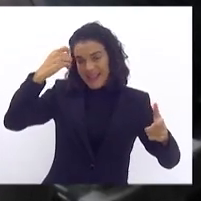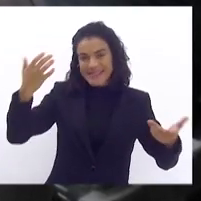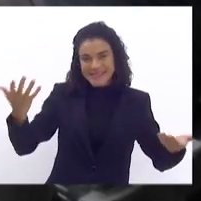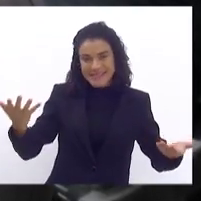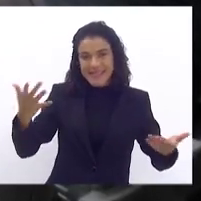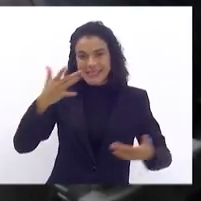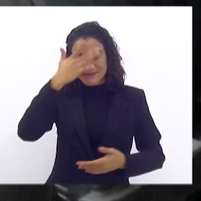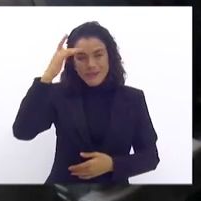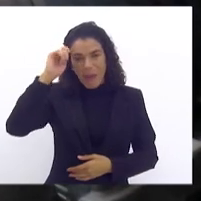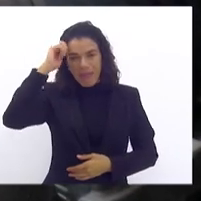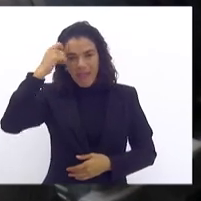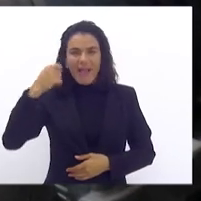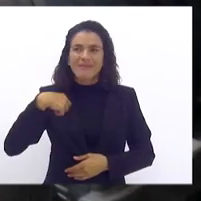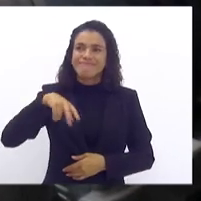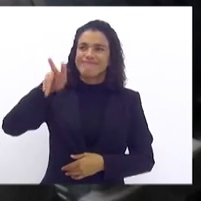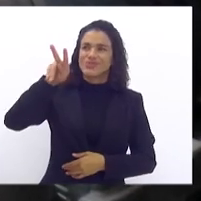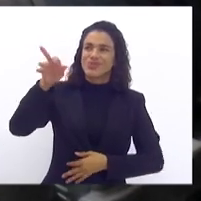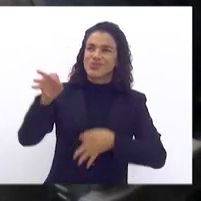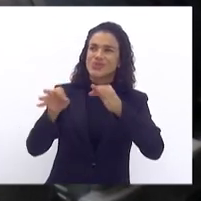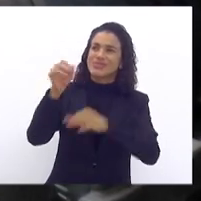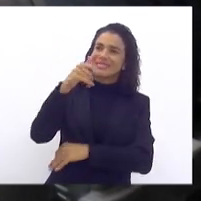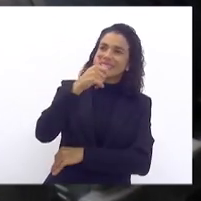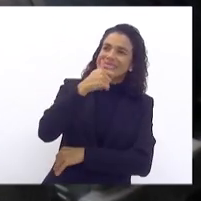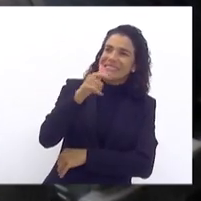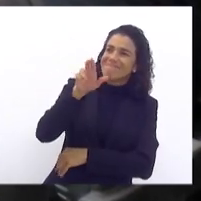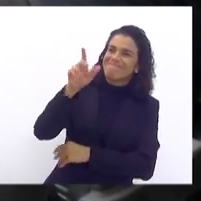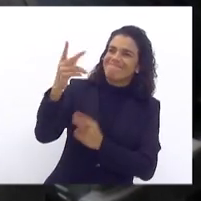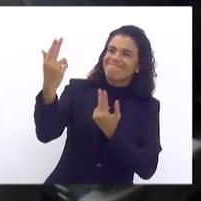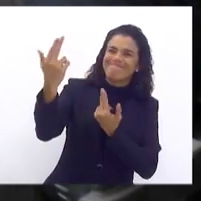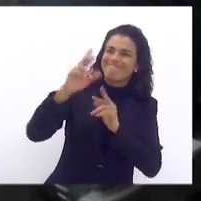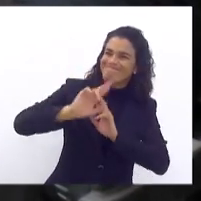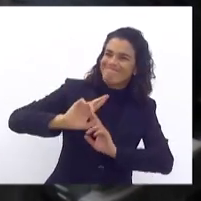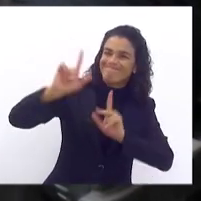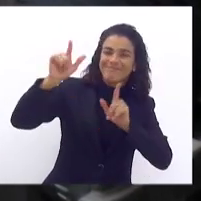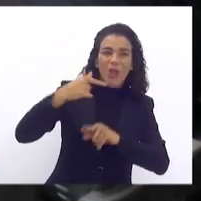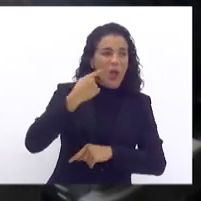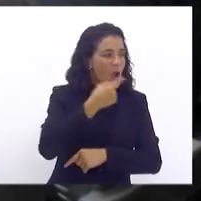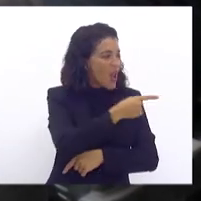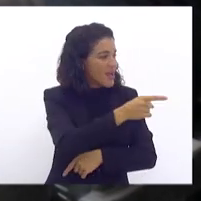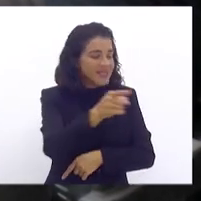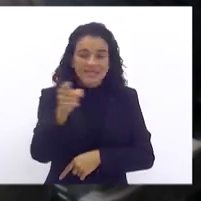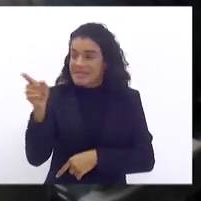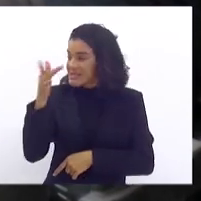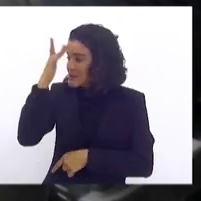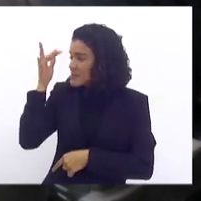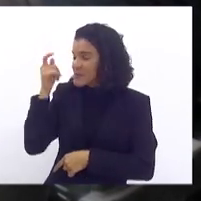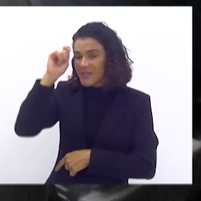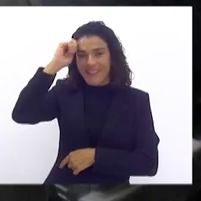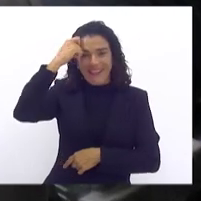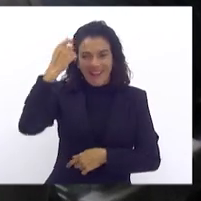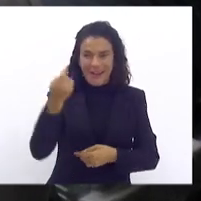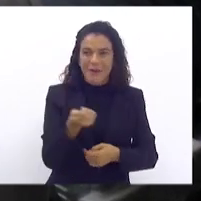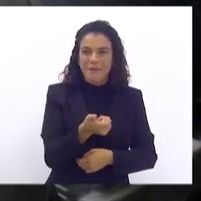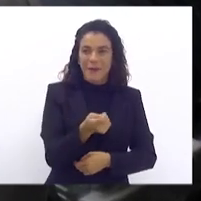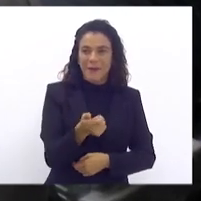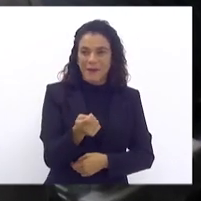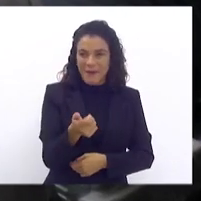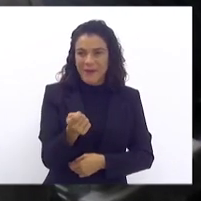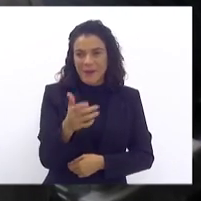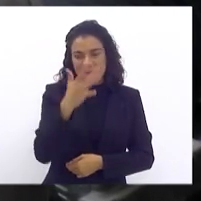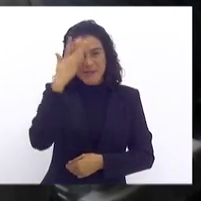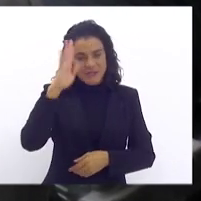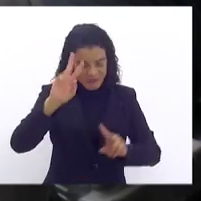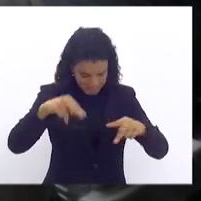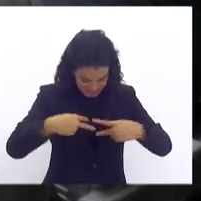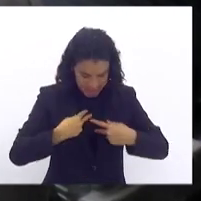as pessoas negras não estão representadas nesses espaços de poder. Se a gente olhar para essa sala, tem pouquíssimas pessoas negras aqui, né, que se